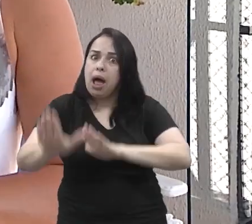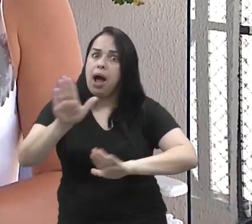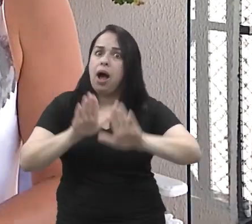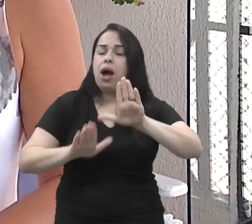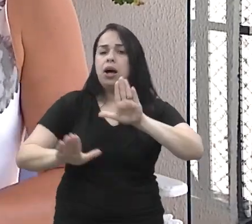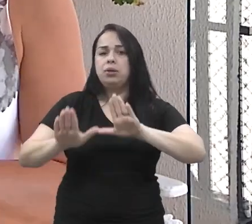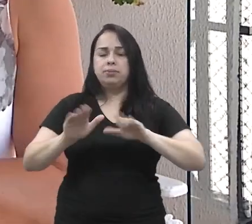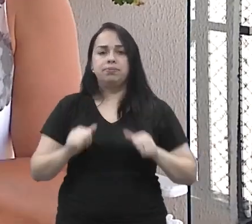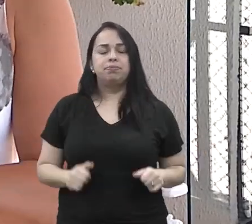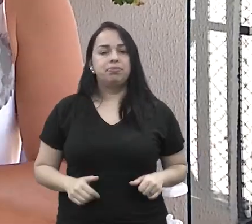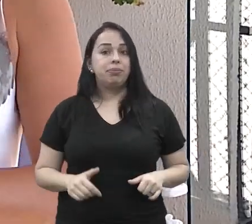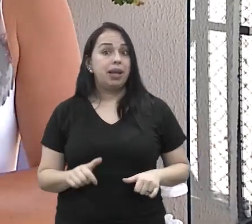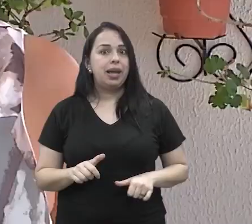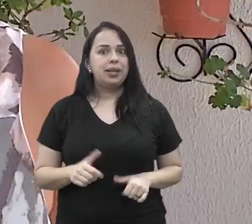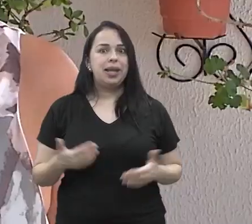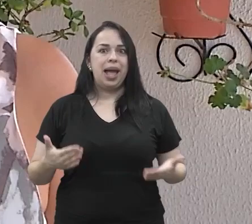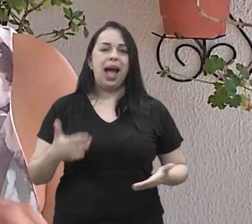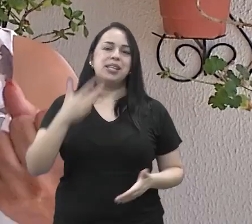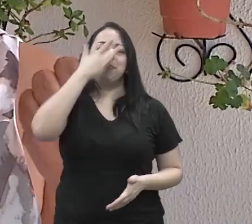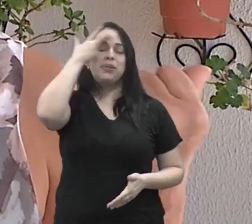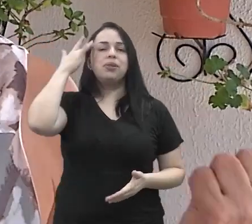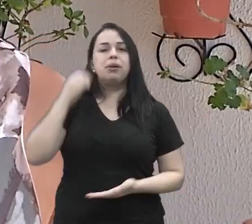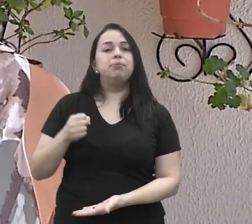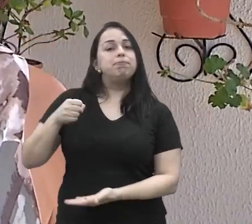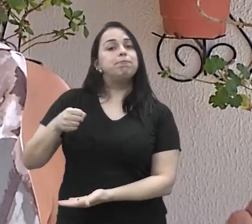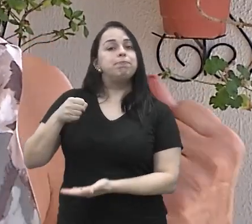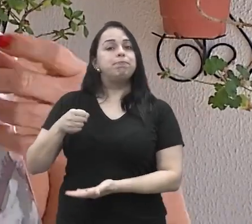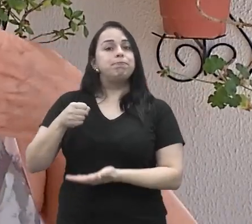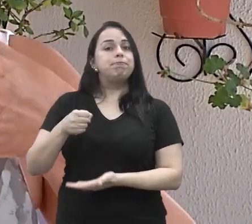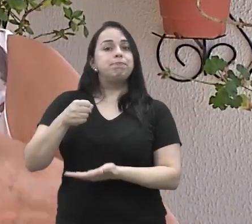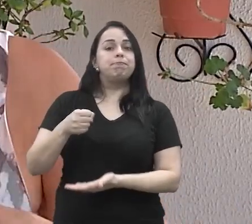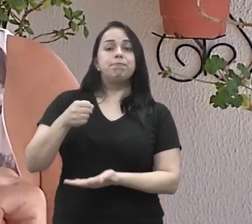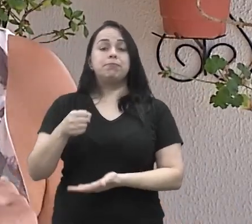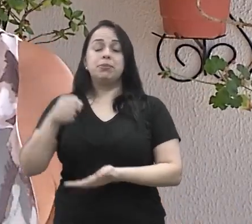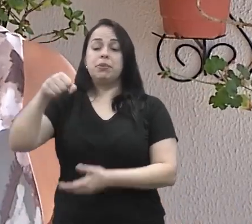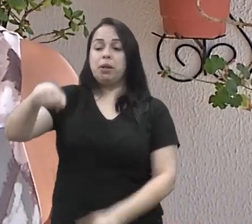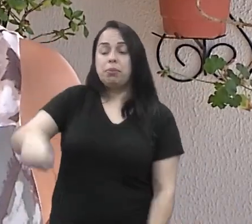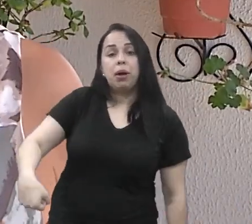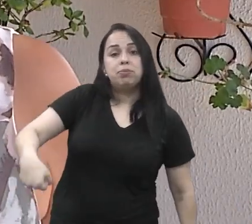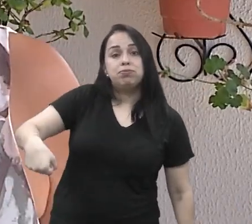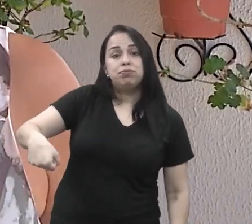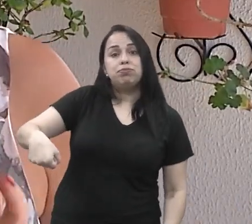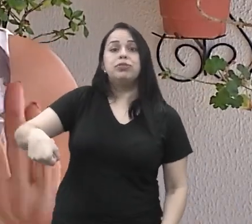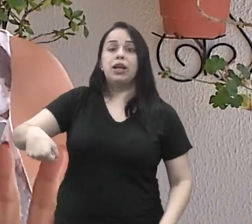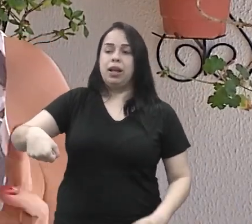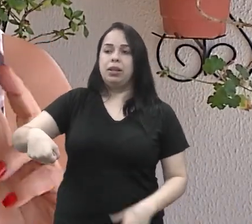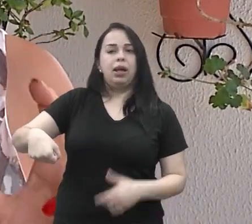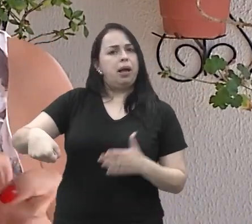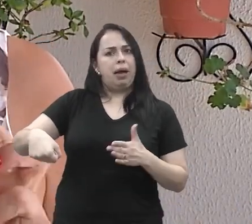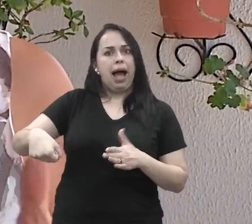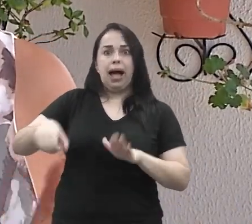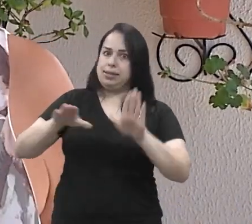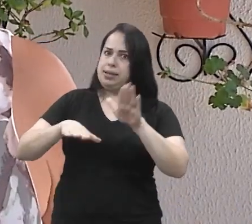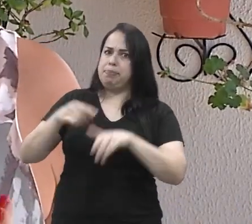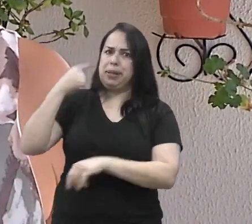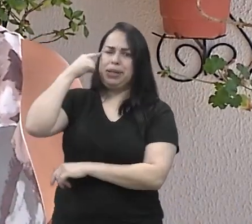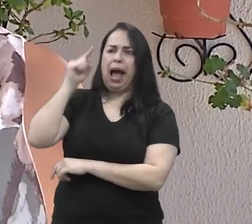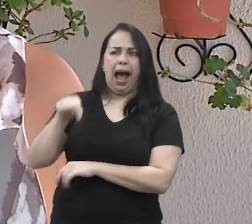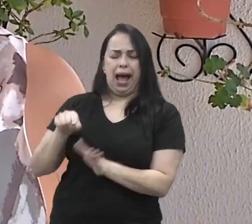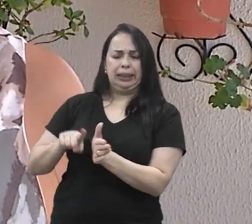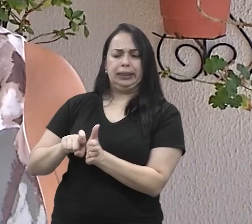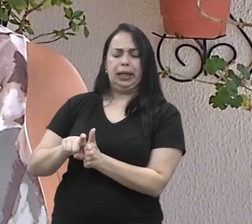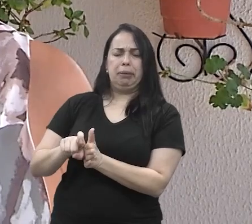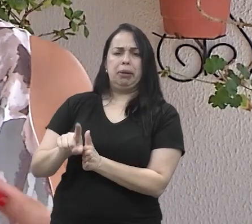para evitar a contaminação. As pessoas trazem de casa a garrafinha e levam para a academia, então, teoricamente, não